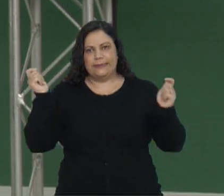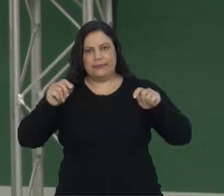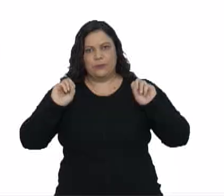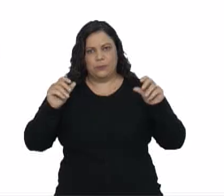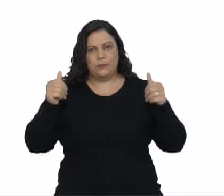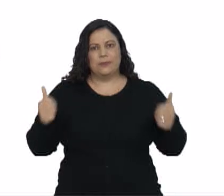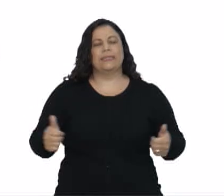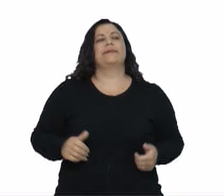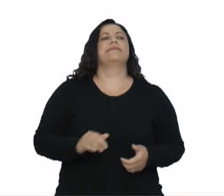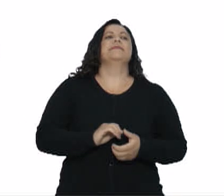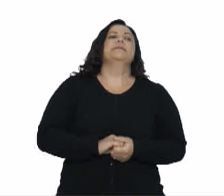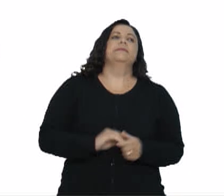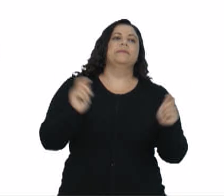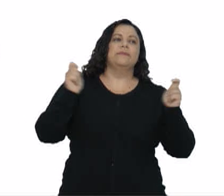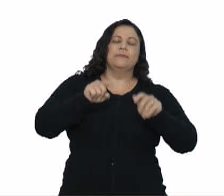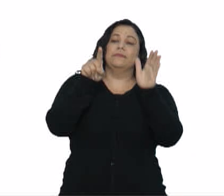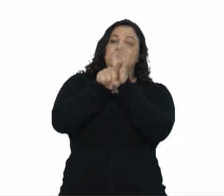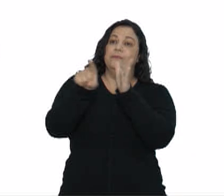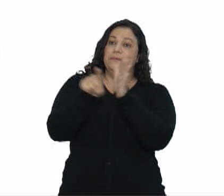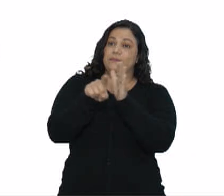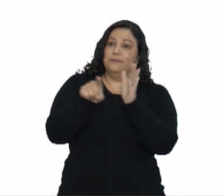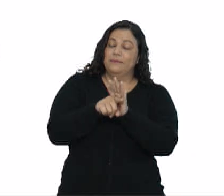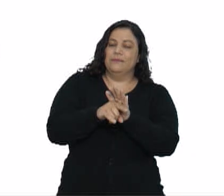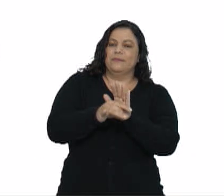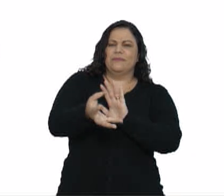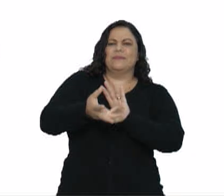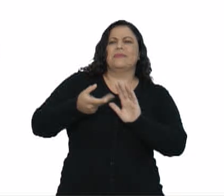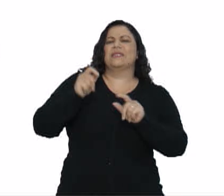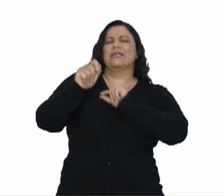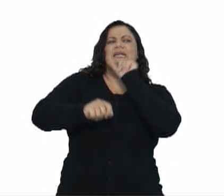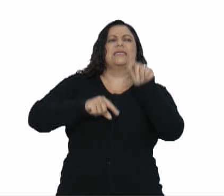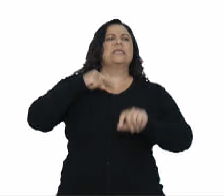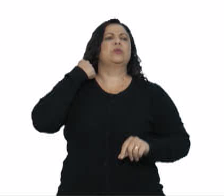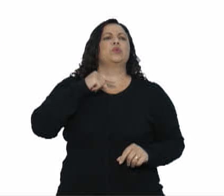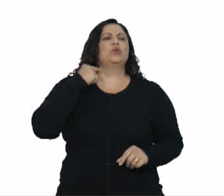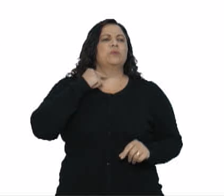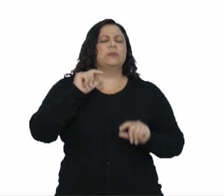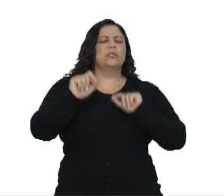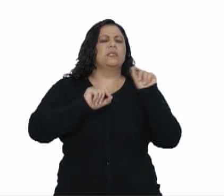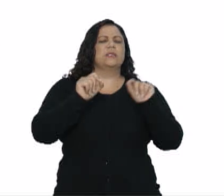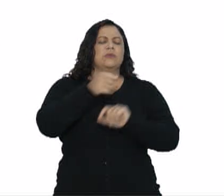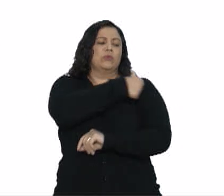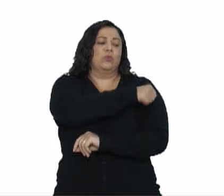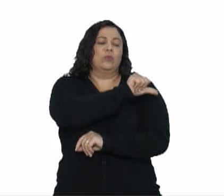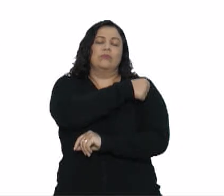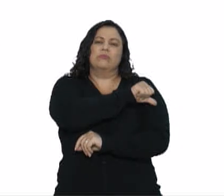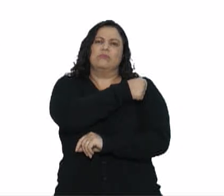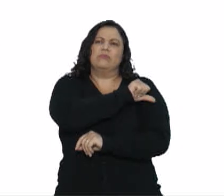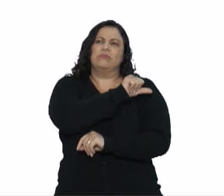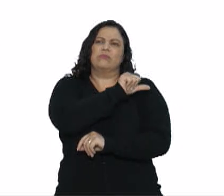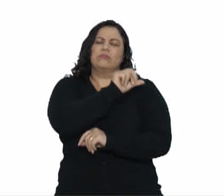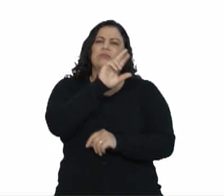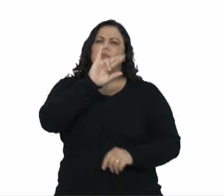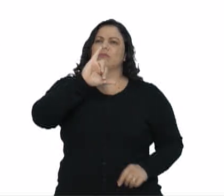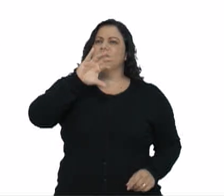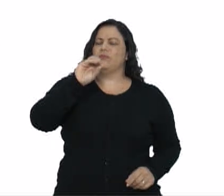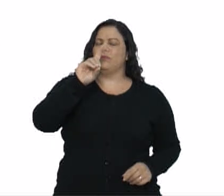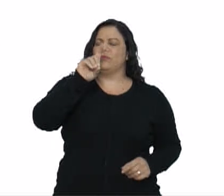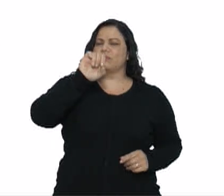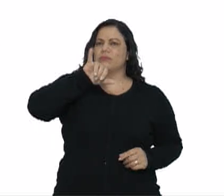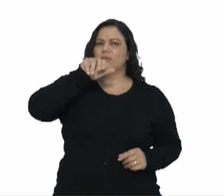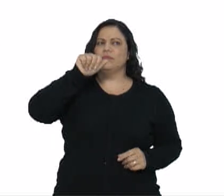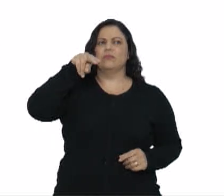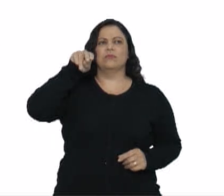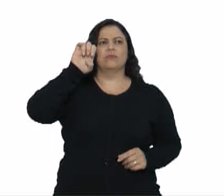com a extração do ouro de Minas. O Rio de Janeiro se torna a capital em 1763, como eu já